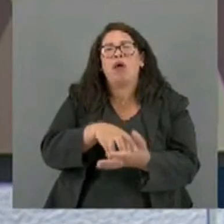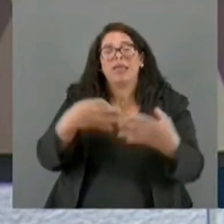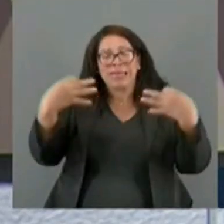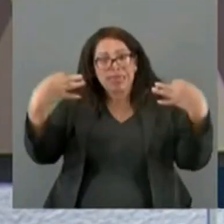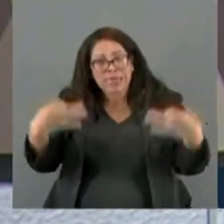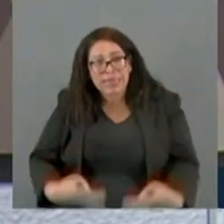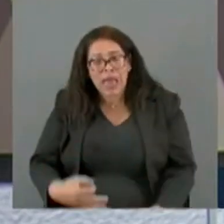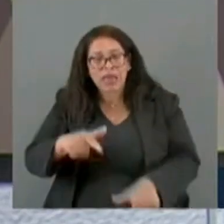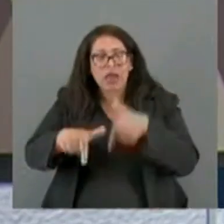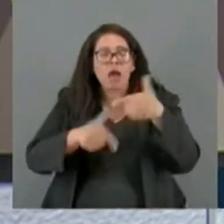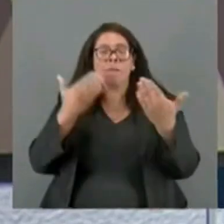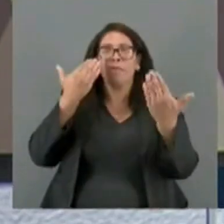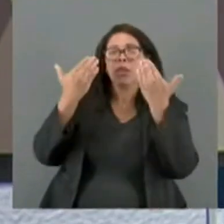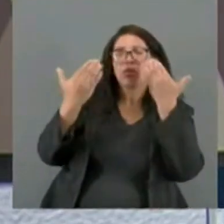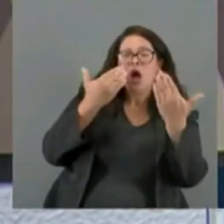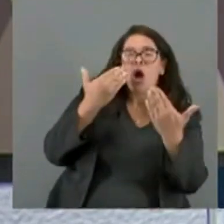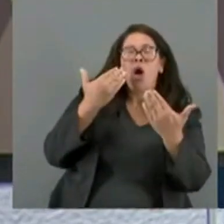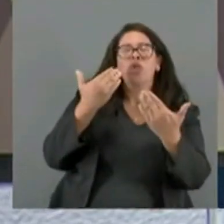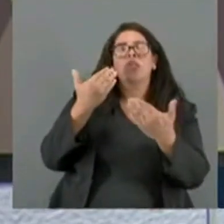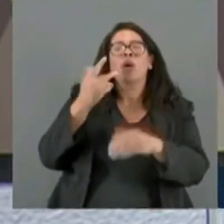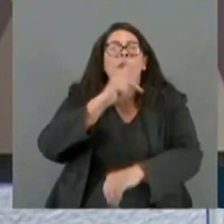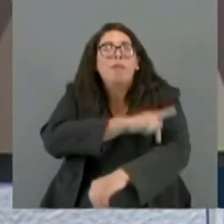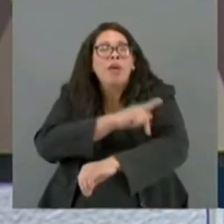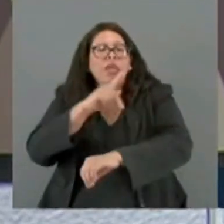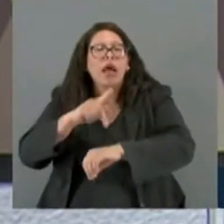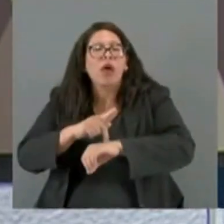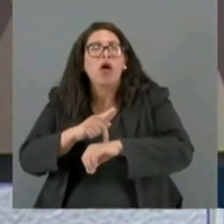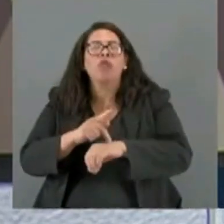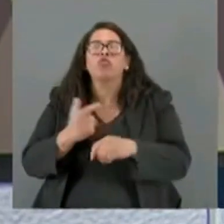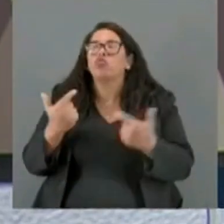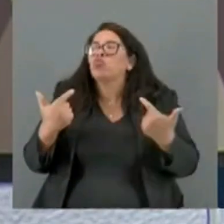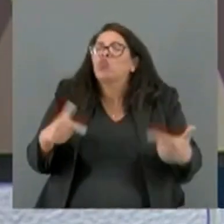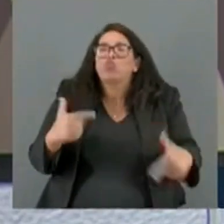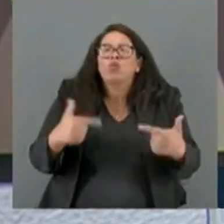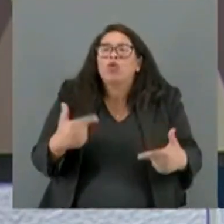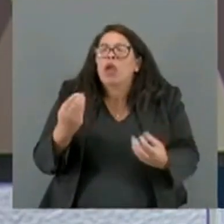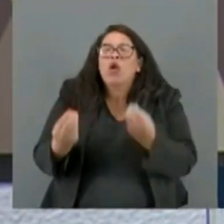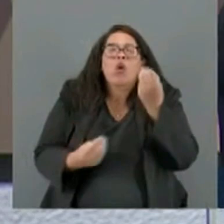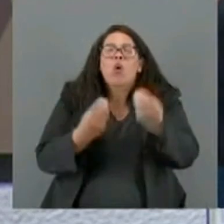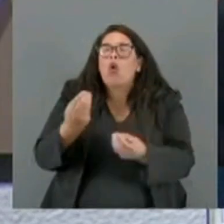multidisciplinar, sociólogo, pedagógico, etc., não há como exatamente